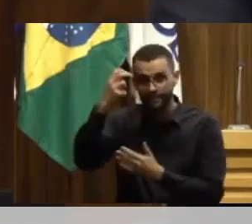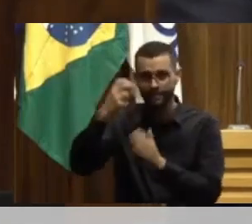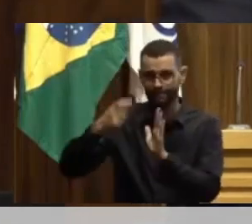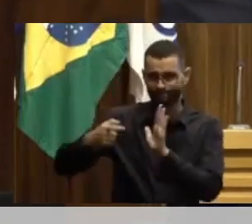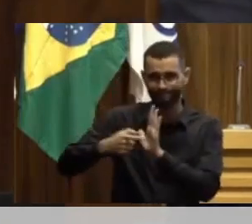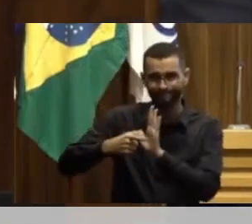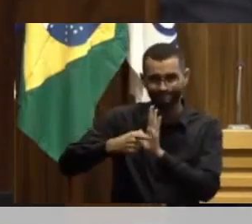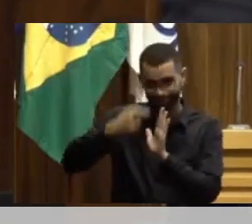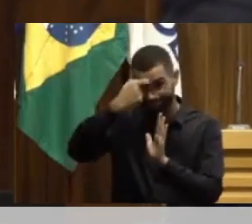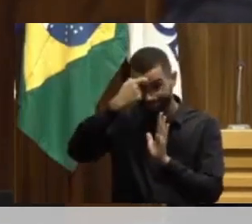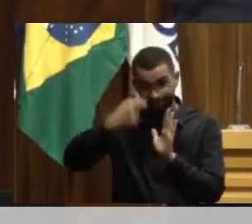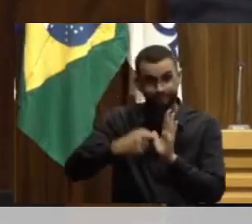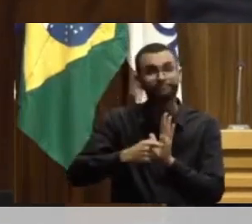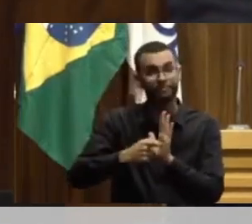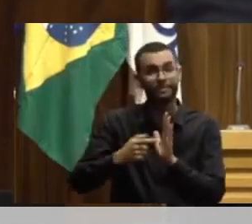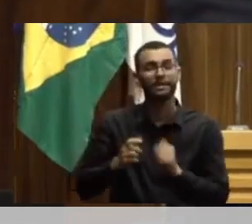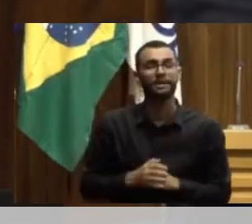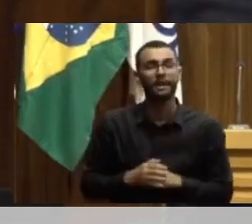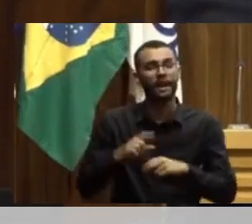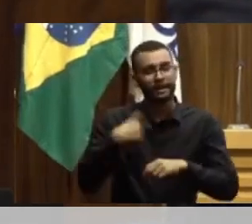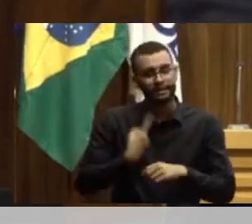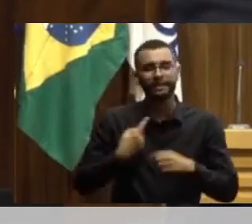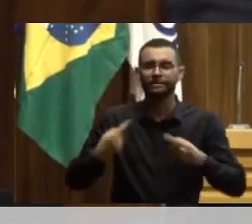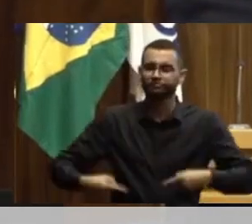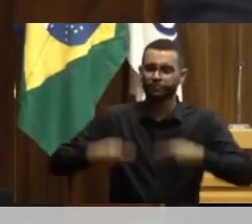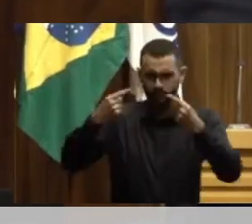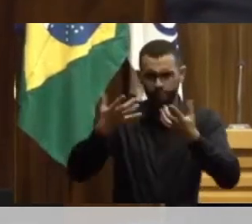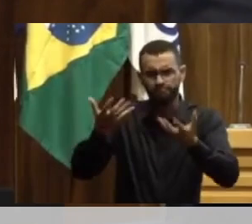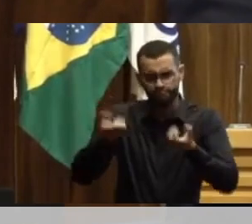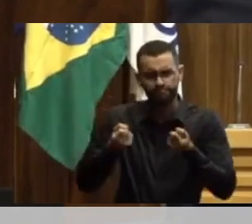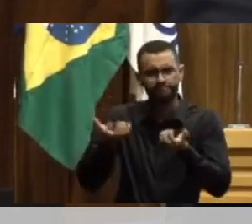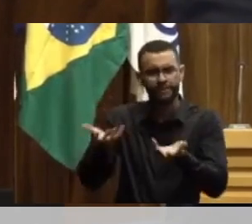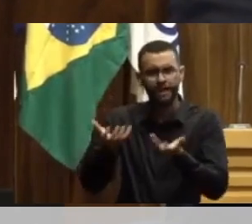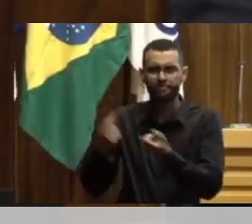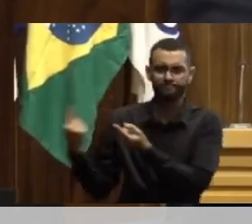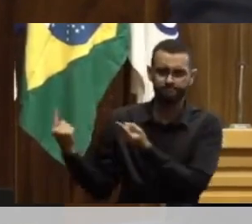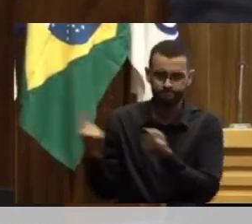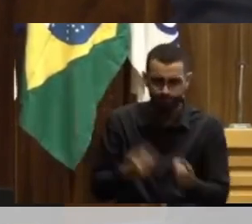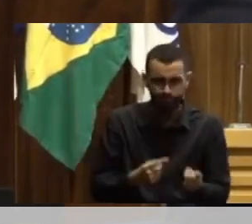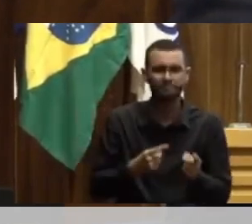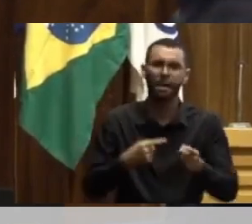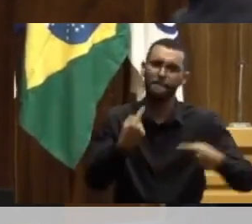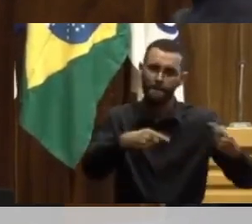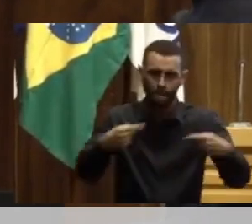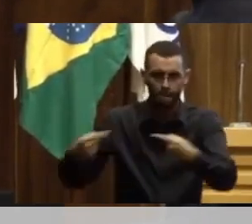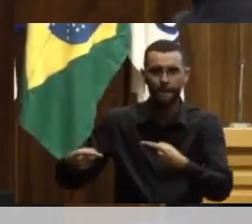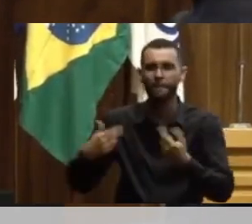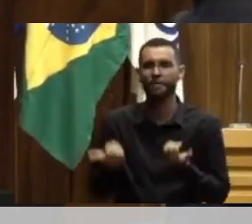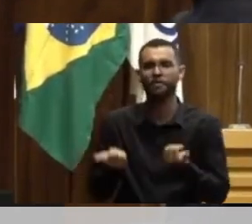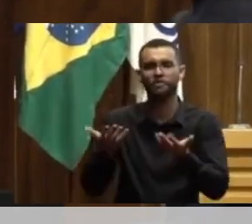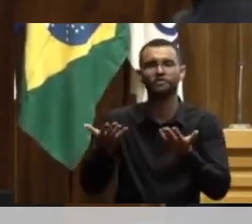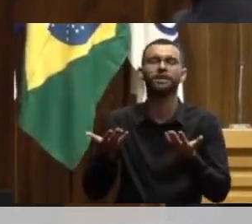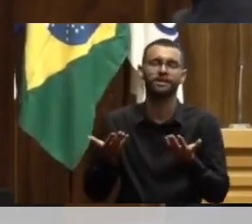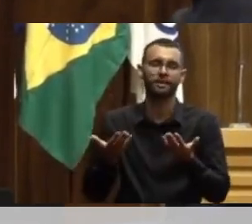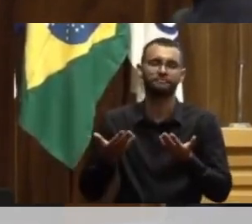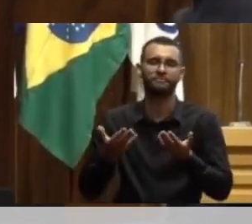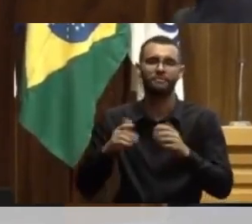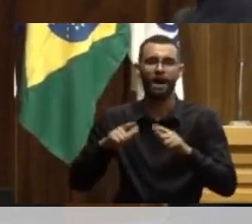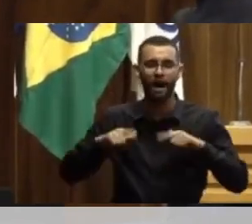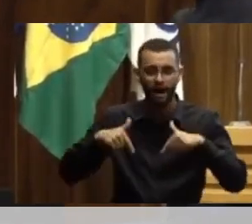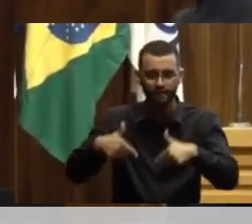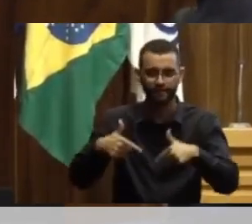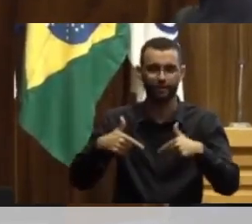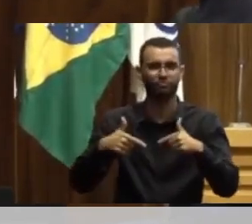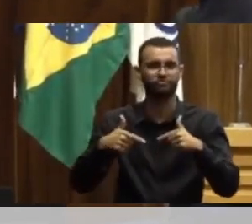a enfrentar esses desafios lá no Congresso Nacional para propiciar uma atividade legislativa capaz